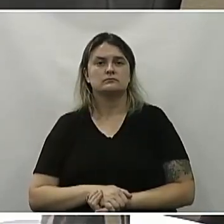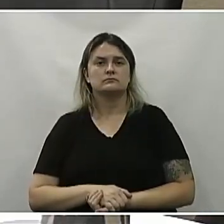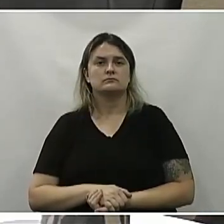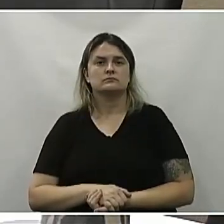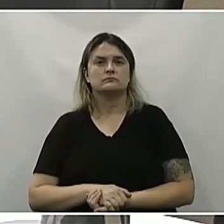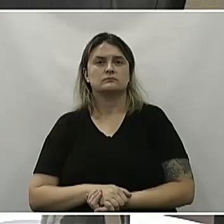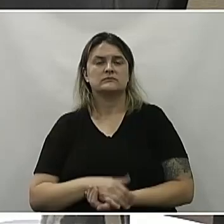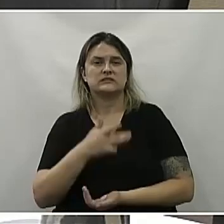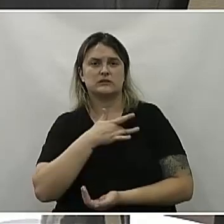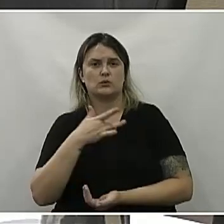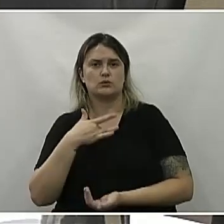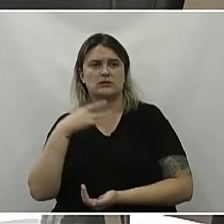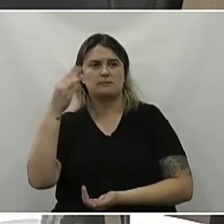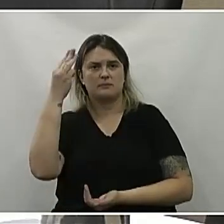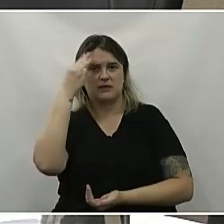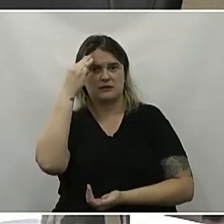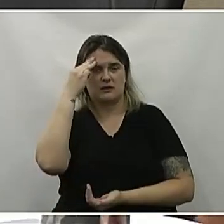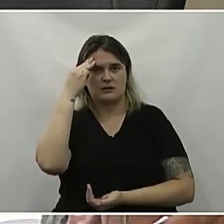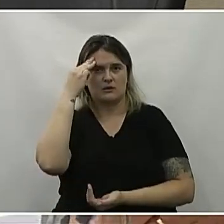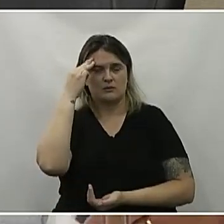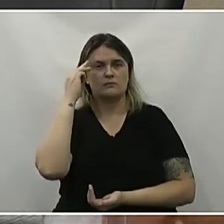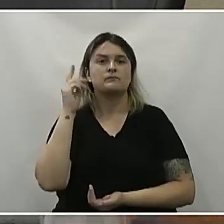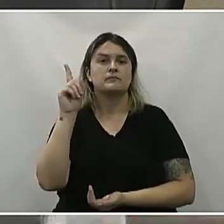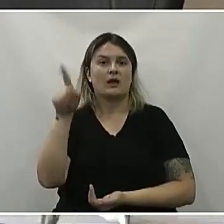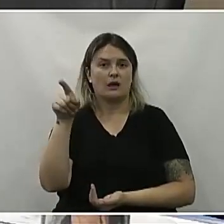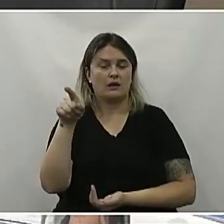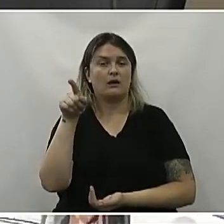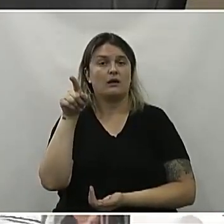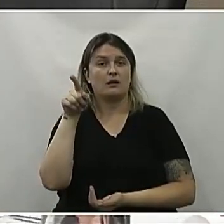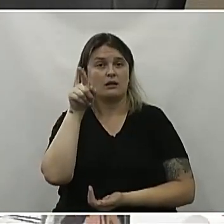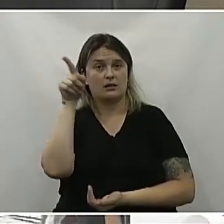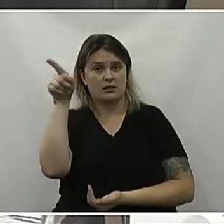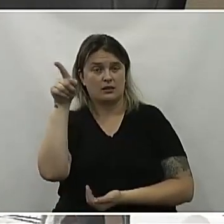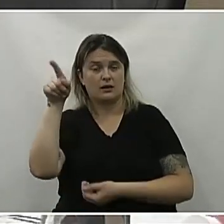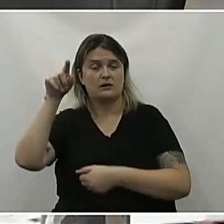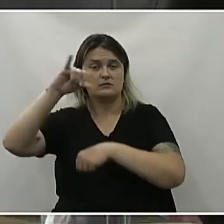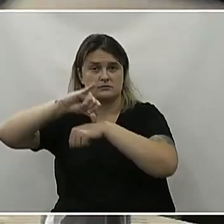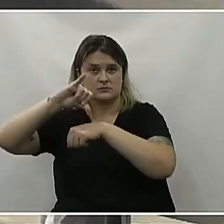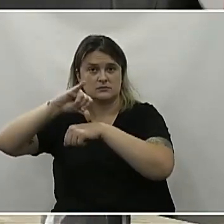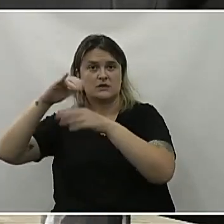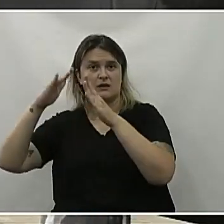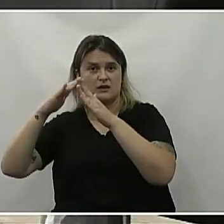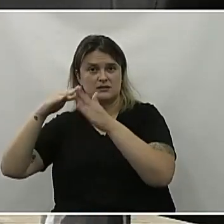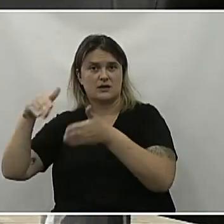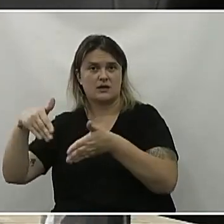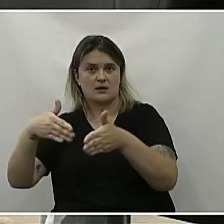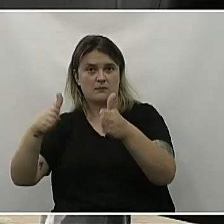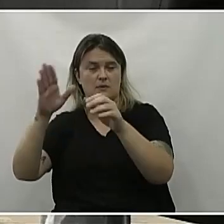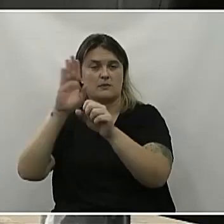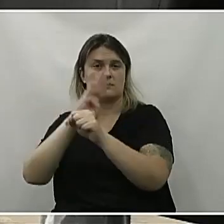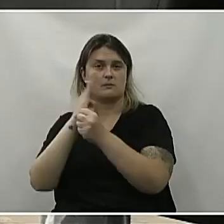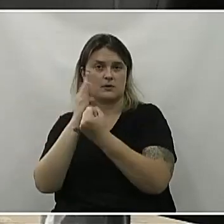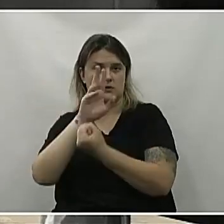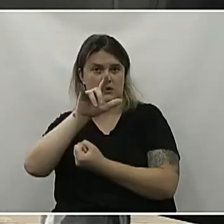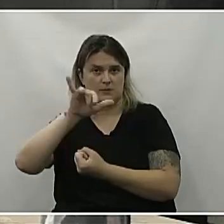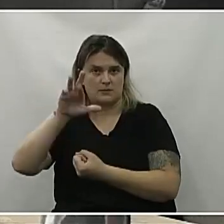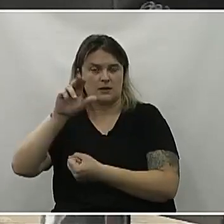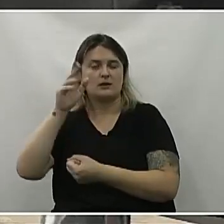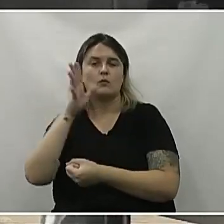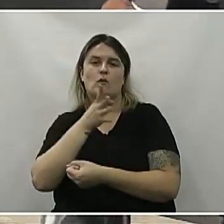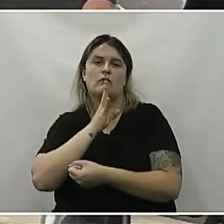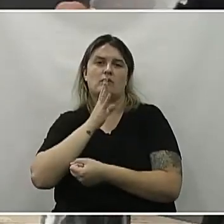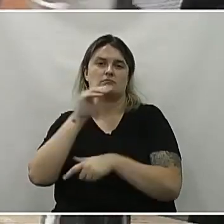comitê de saúde mental União da Vitória que é lá na na sede de vocês que fica no Limeira a gente sabe o